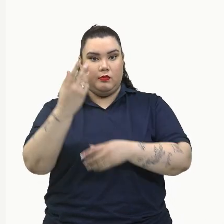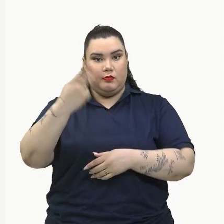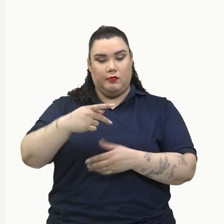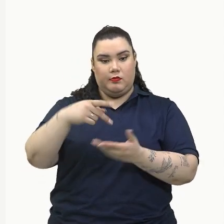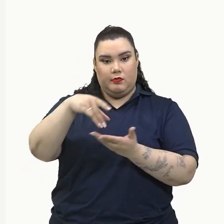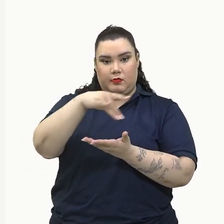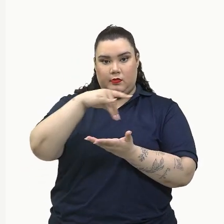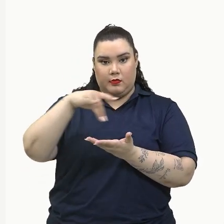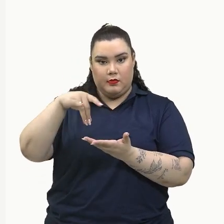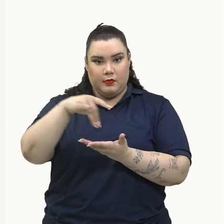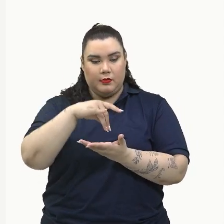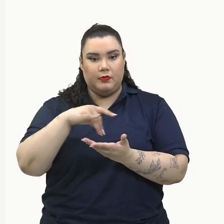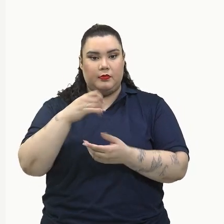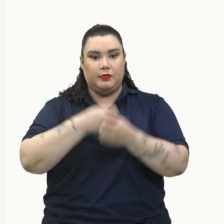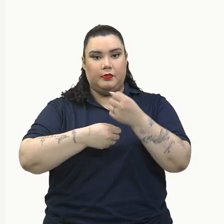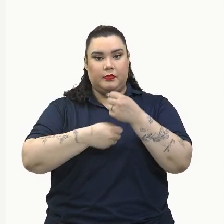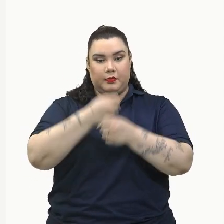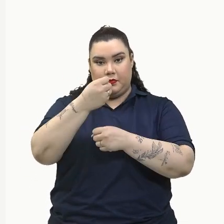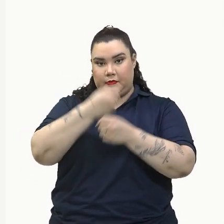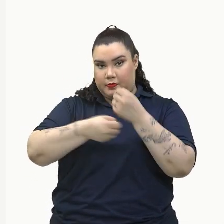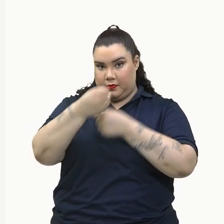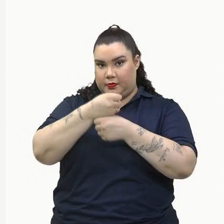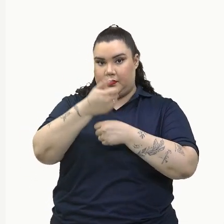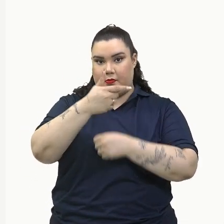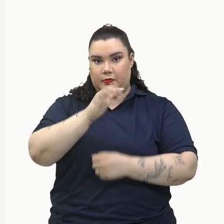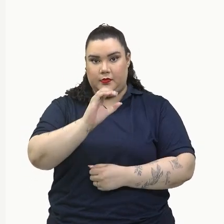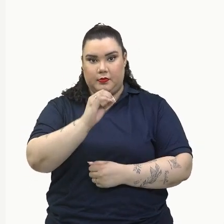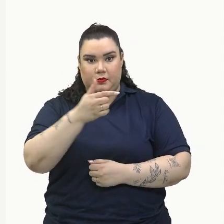Mídias, no ano de 2025.